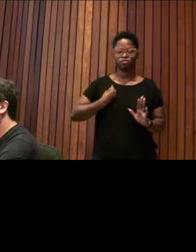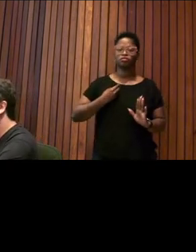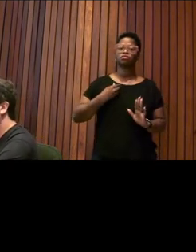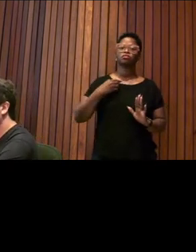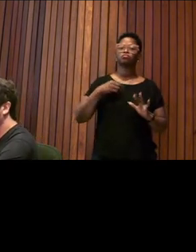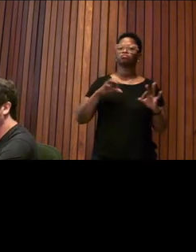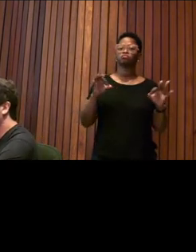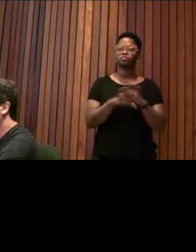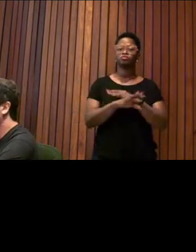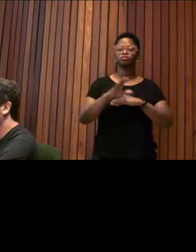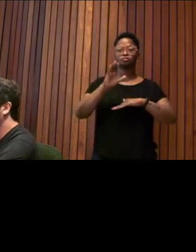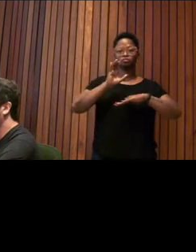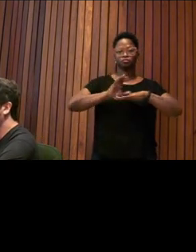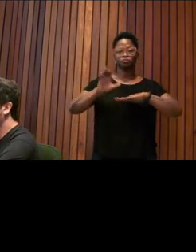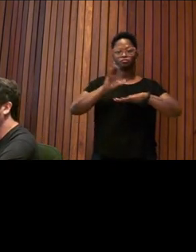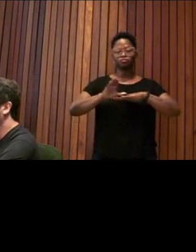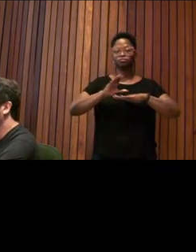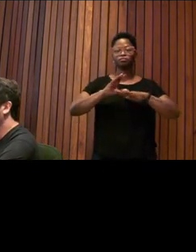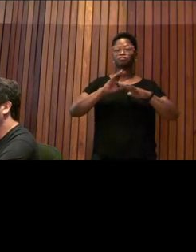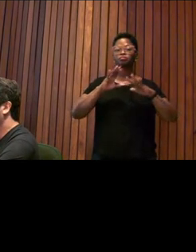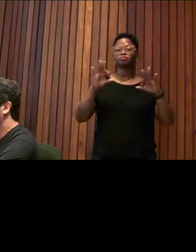saiu, e eu particularmente saí,